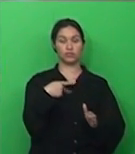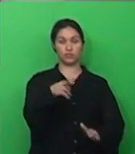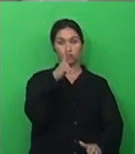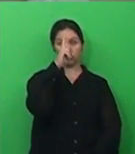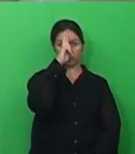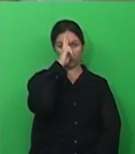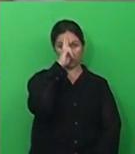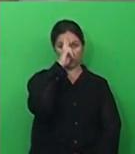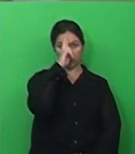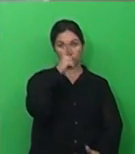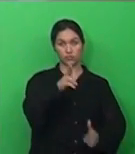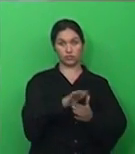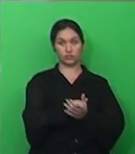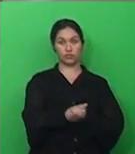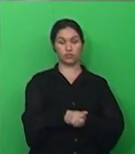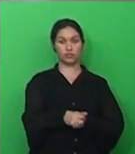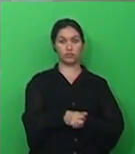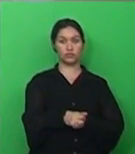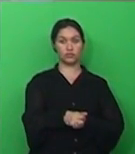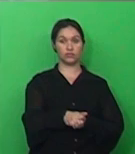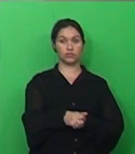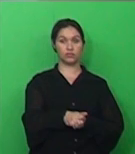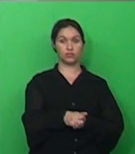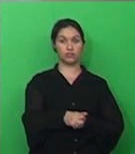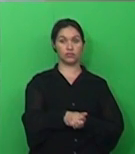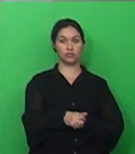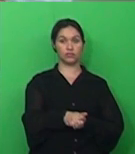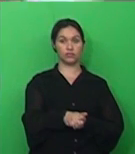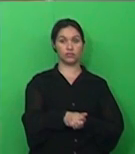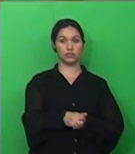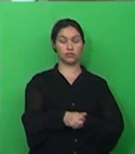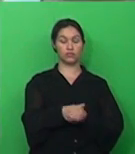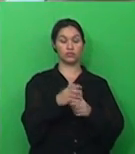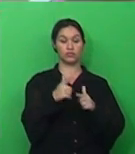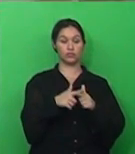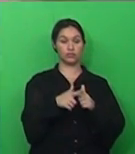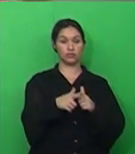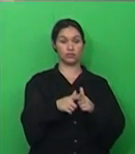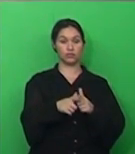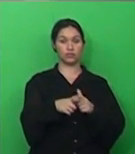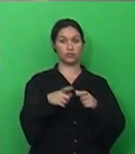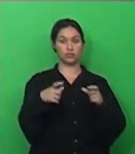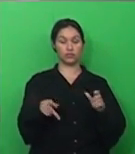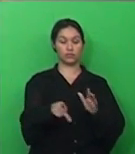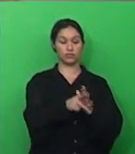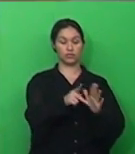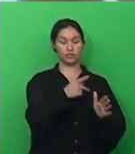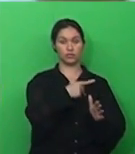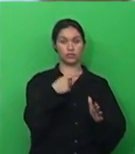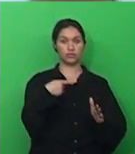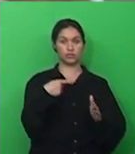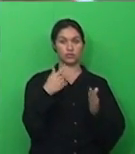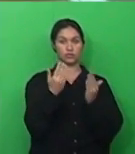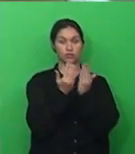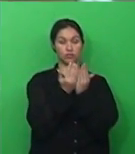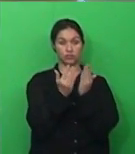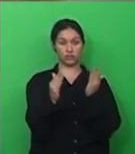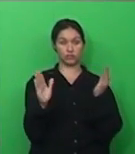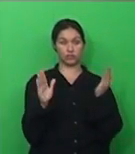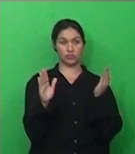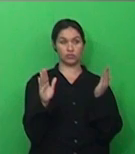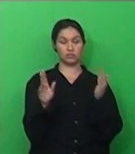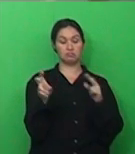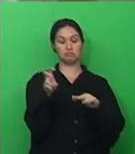aberto, não fica ao relento na chuva, né? E também, como eu citei o ano passado, que houve um crime no bairro